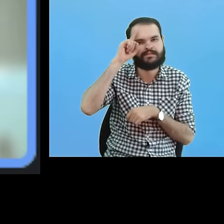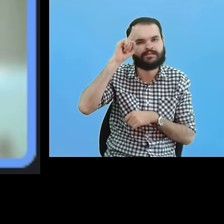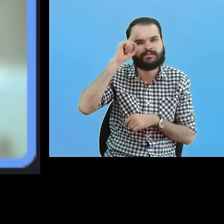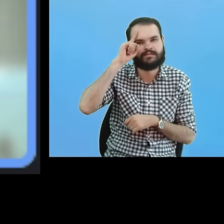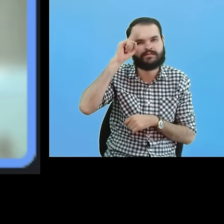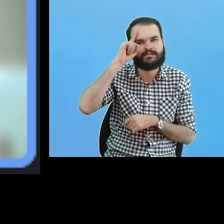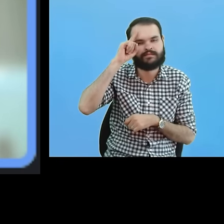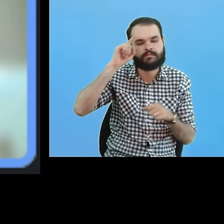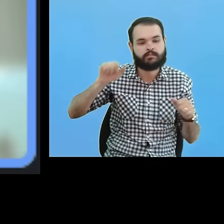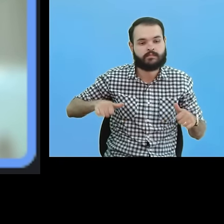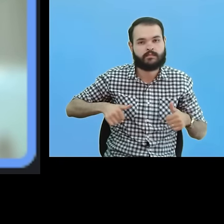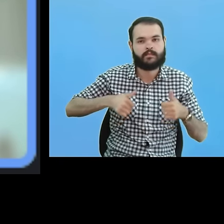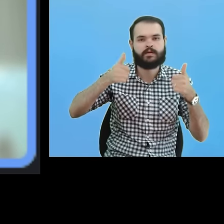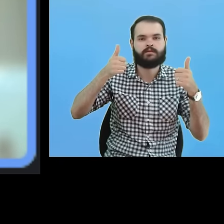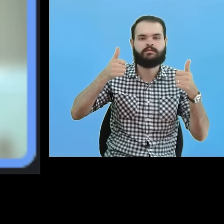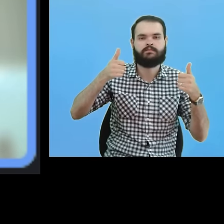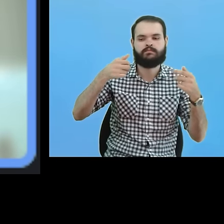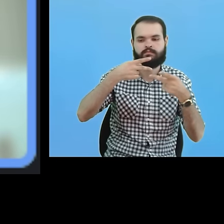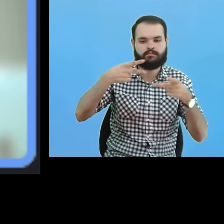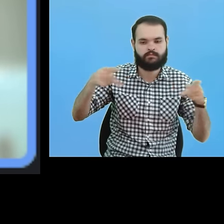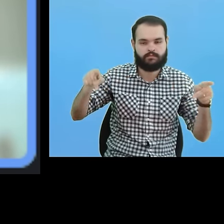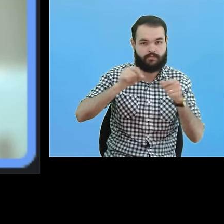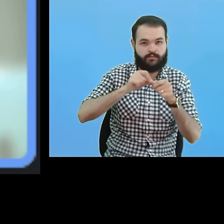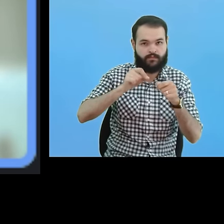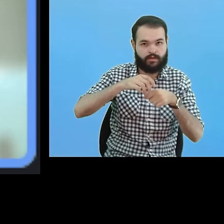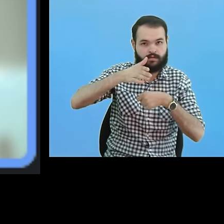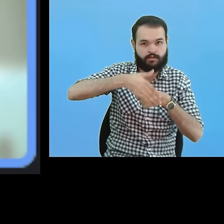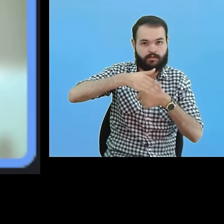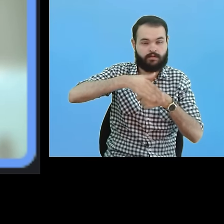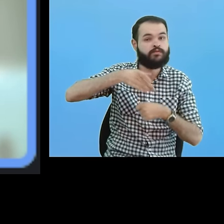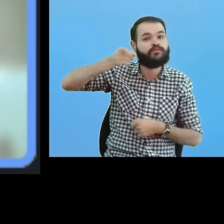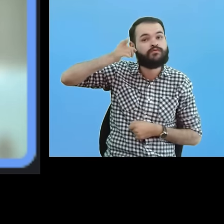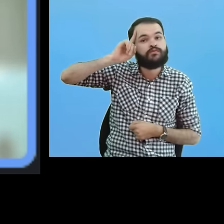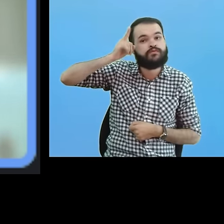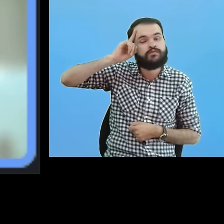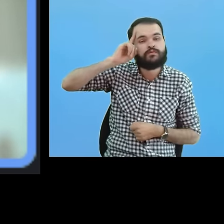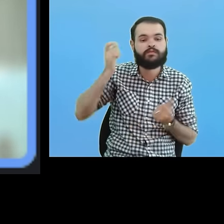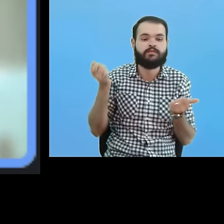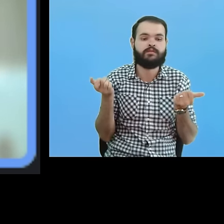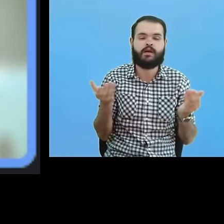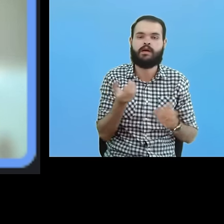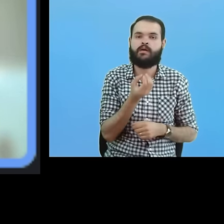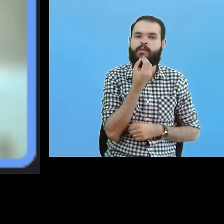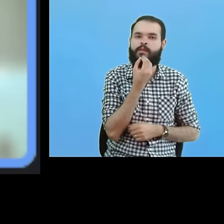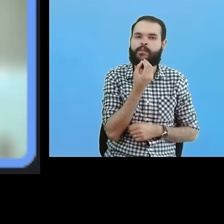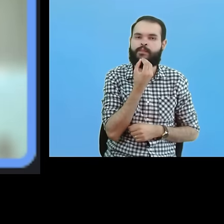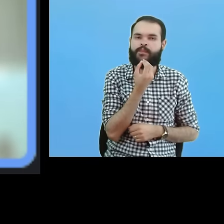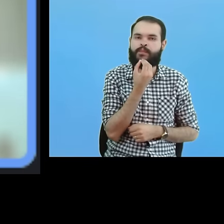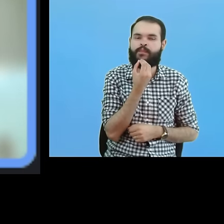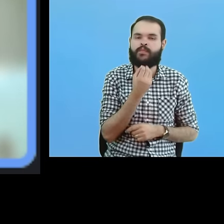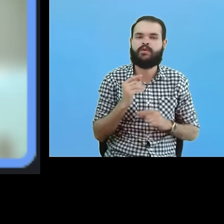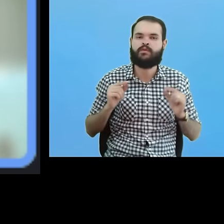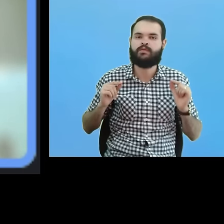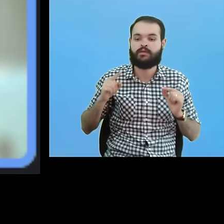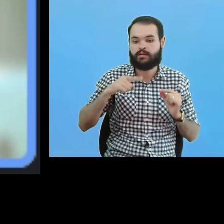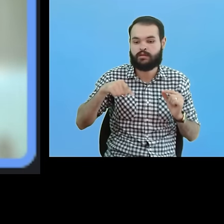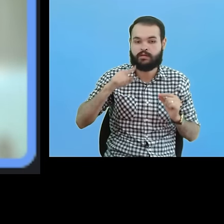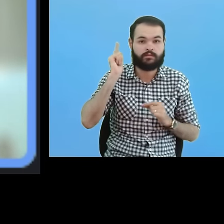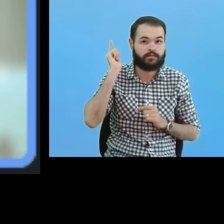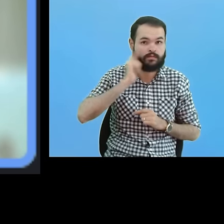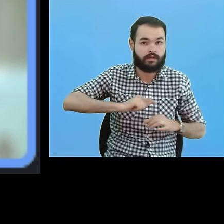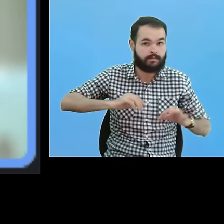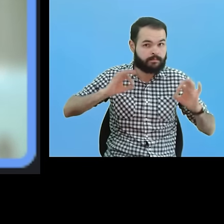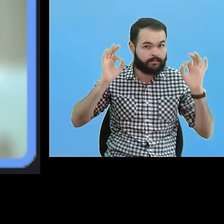de melhorias aí dos seus afazeres diários, né, e oportunizando para eles que realmente eles